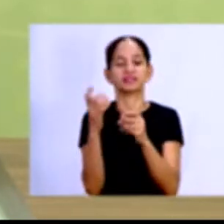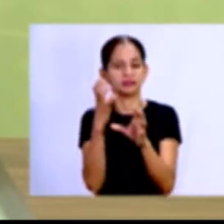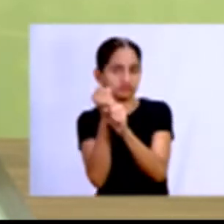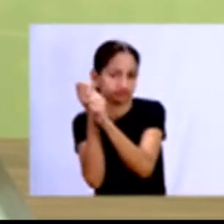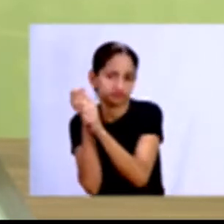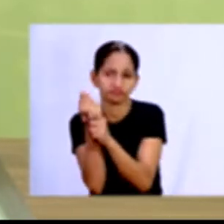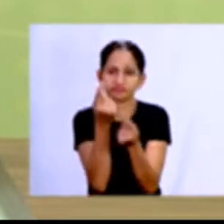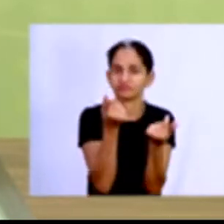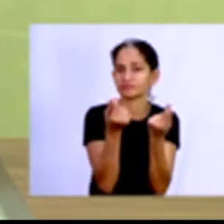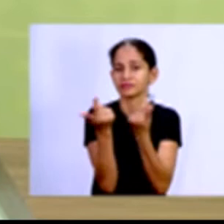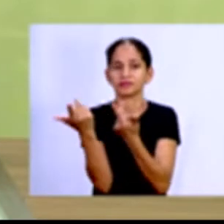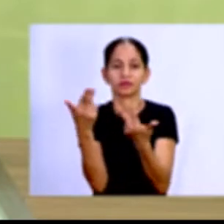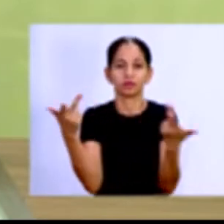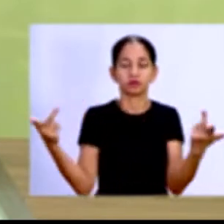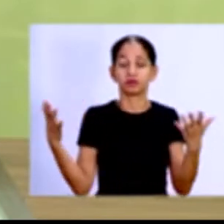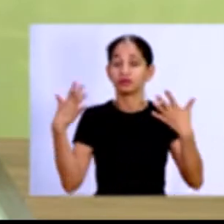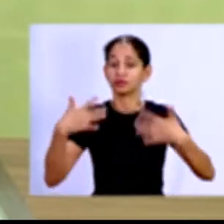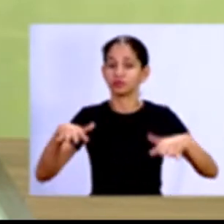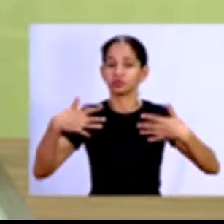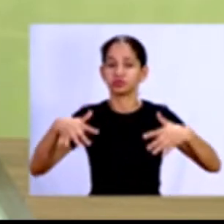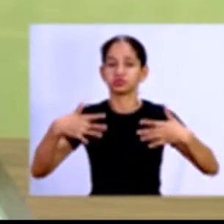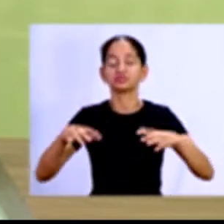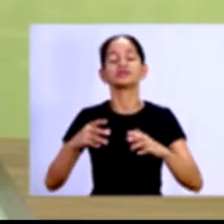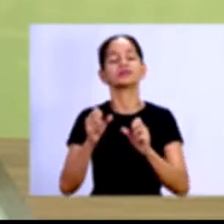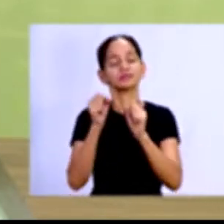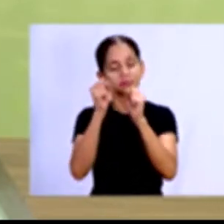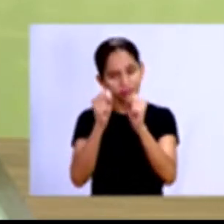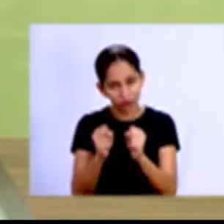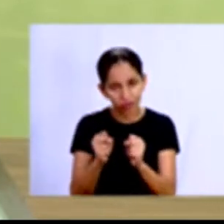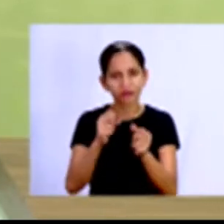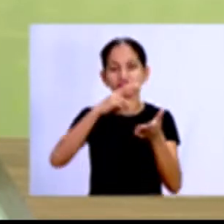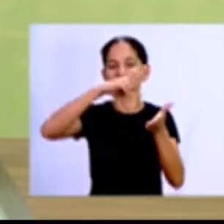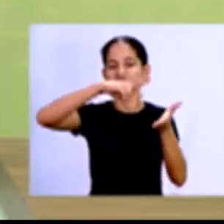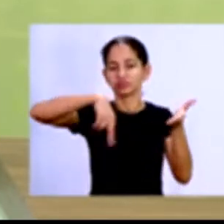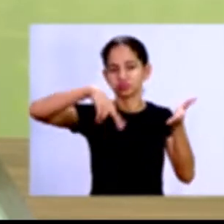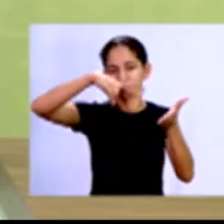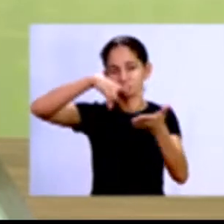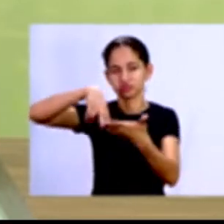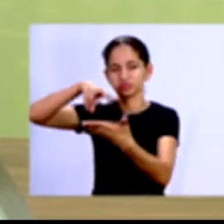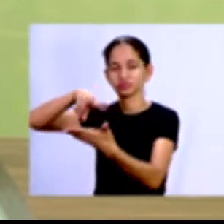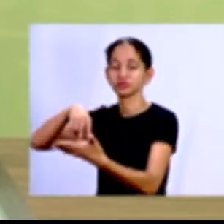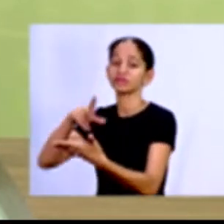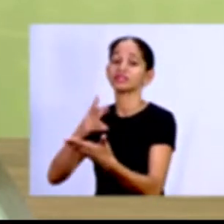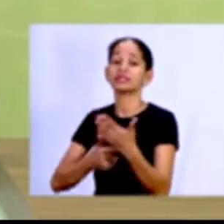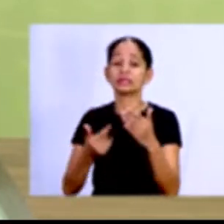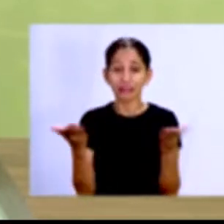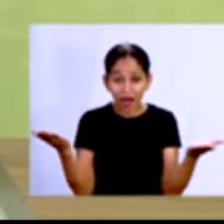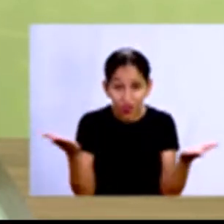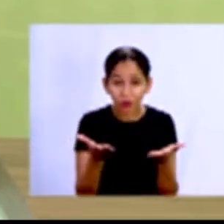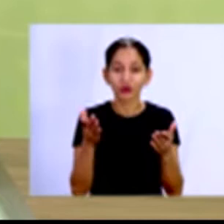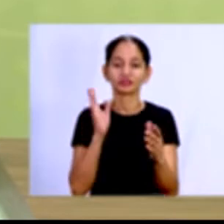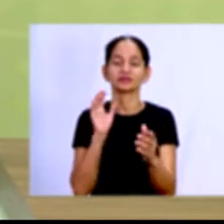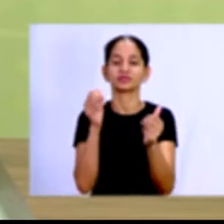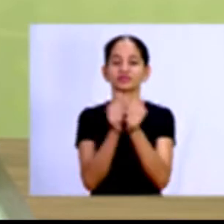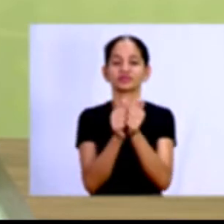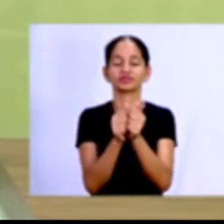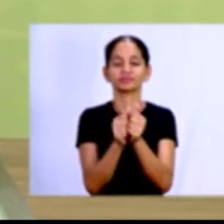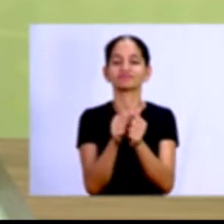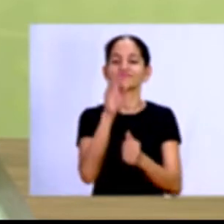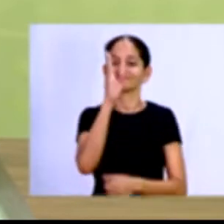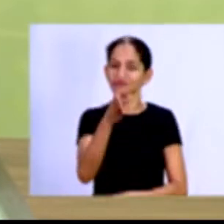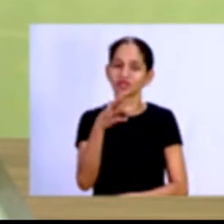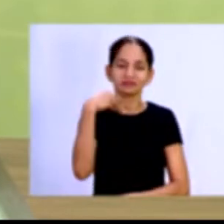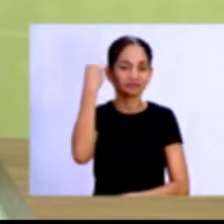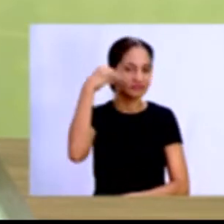disciplinas que vão precisar que vocês tenham todo um conhecimento teórico para preparar para chegar na aula e na prova final, né?